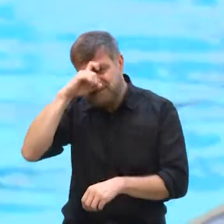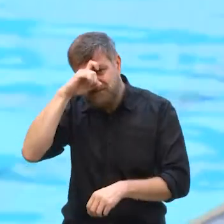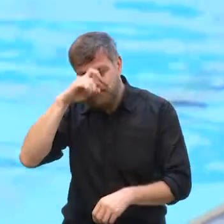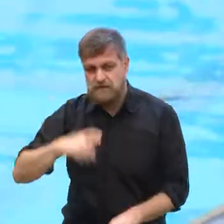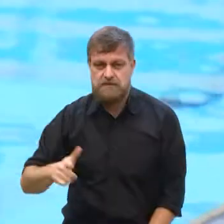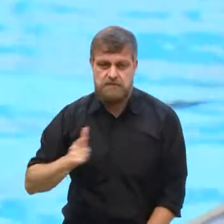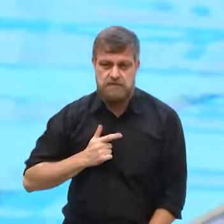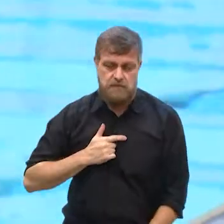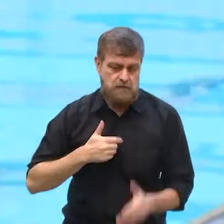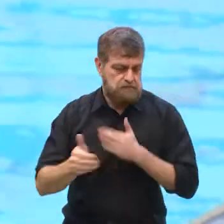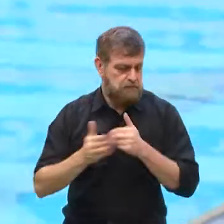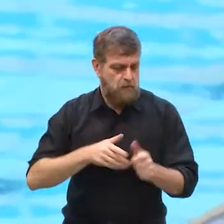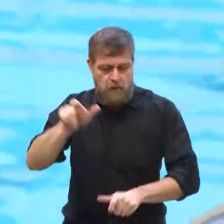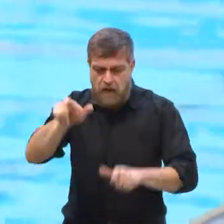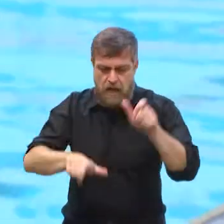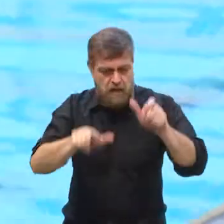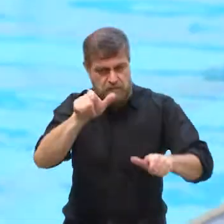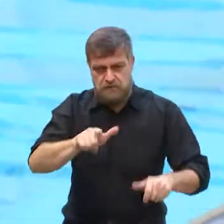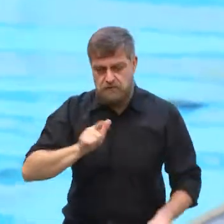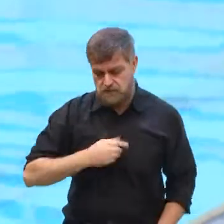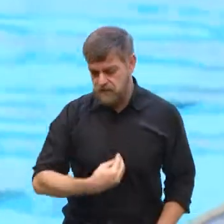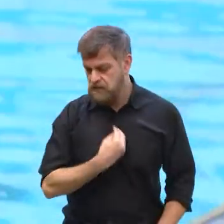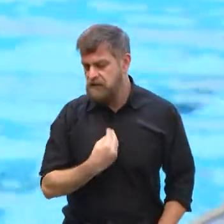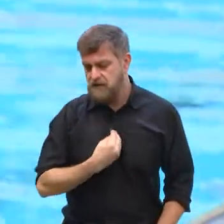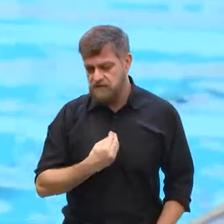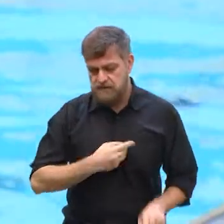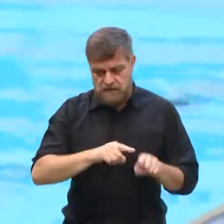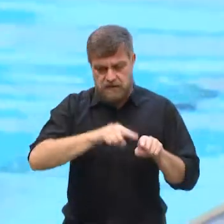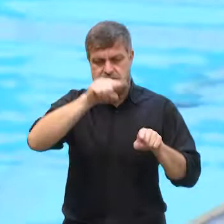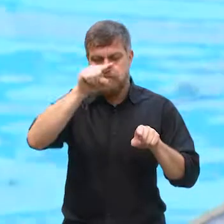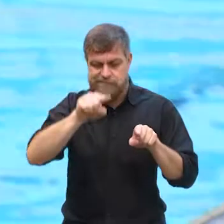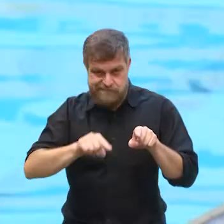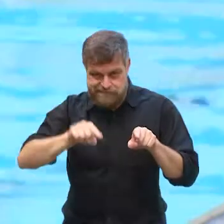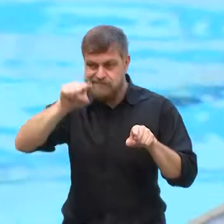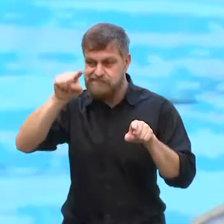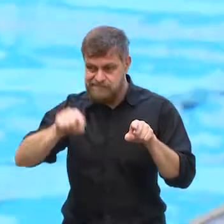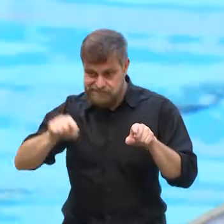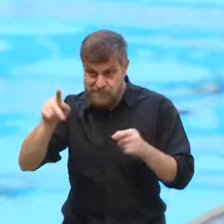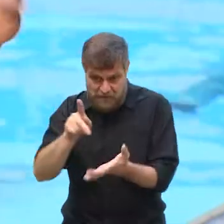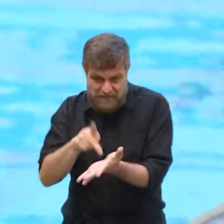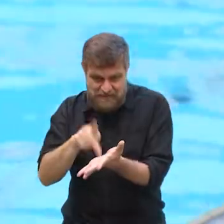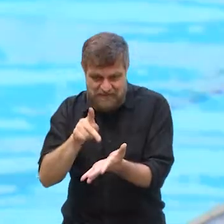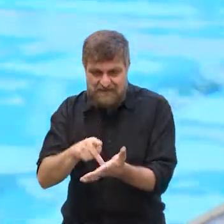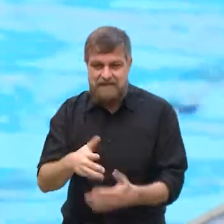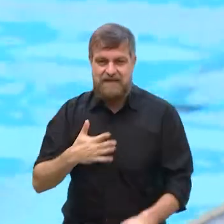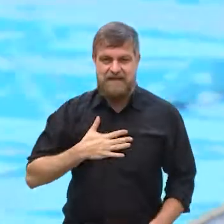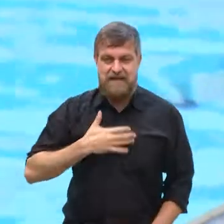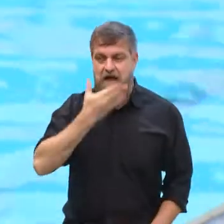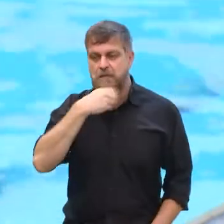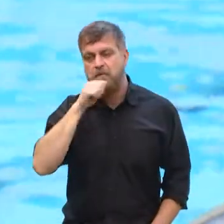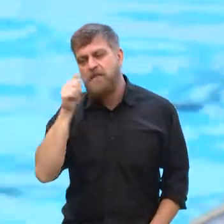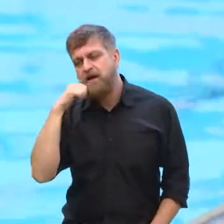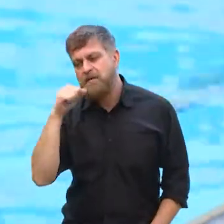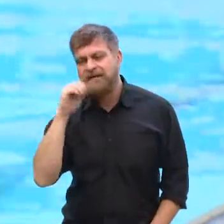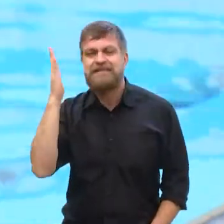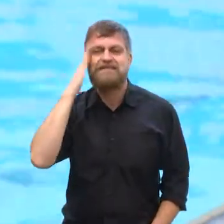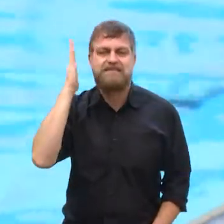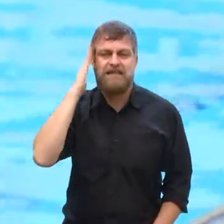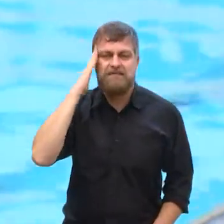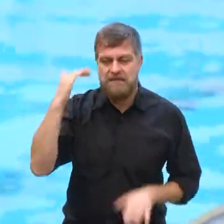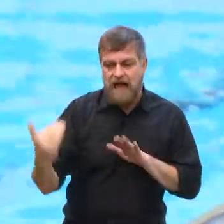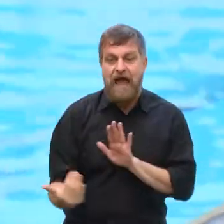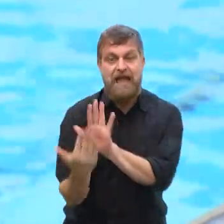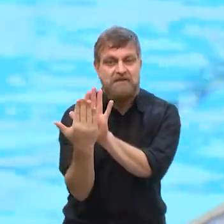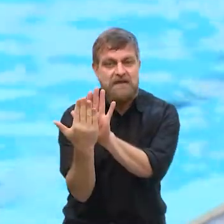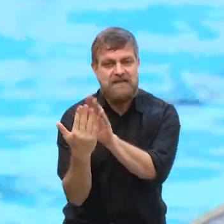como qualquer outra pessoa, eu vejo que passa por dificuldades e obstáculos. E meus pais souberam lidar muito bem com isso, né?